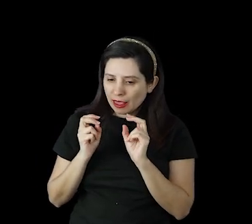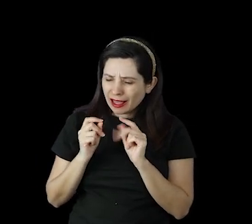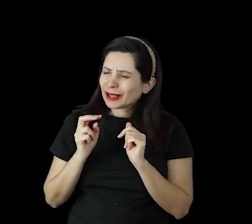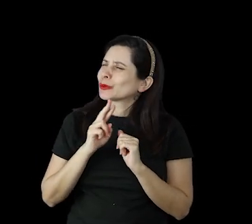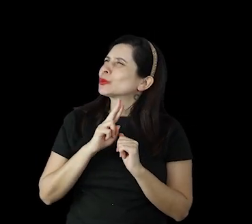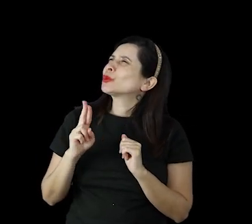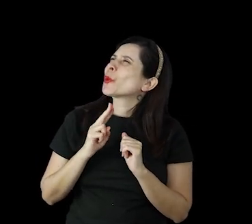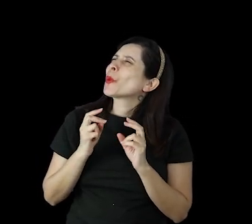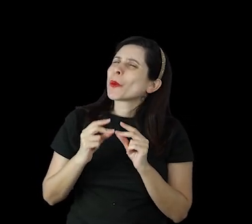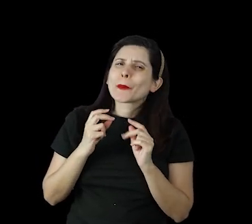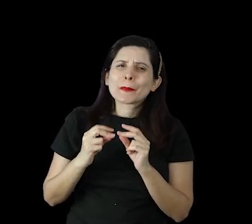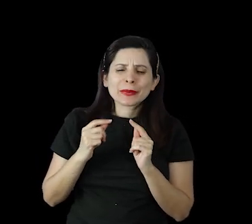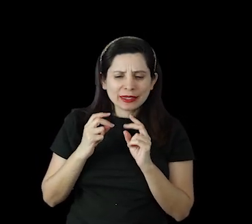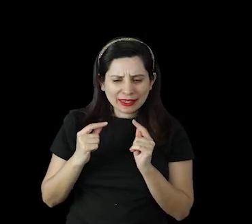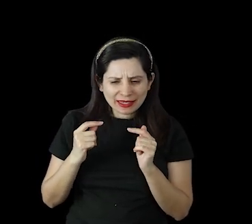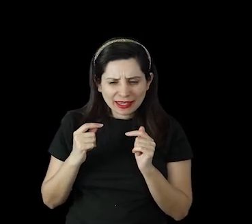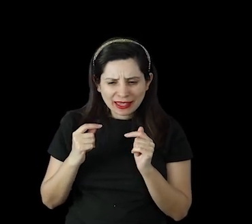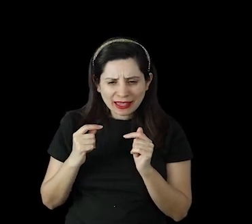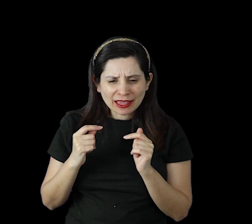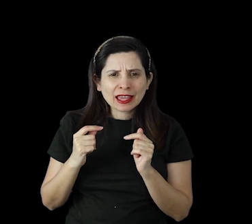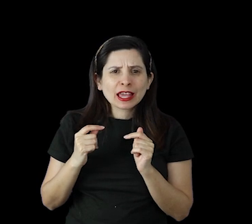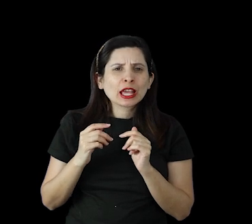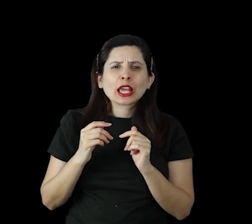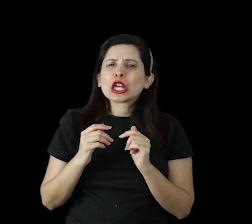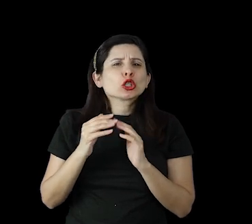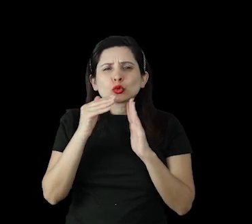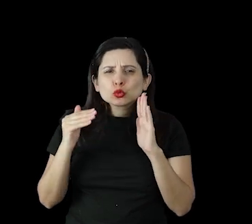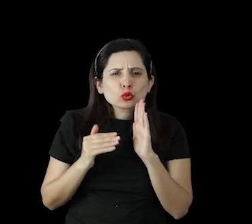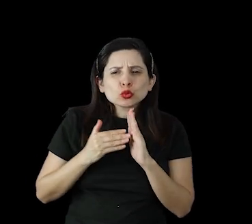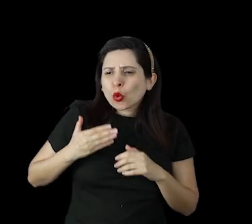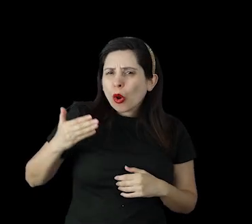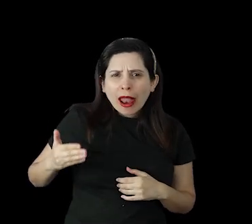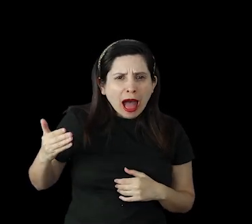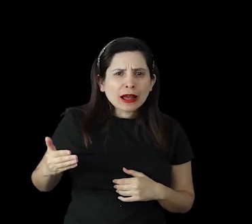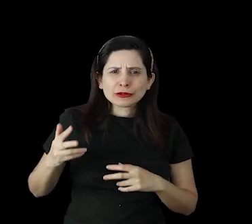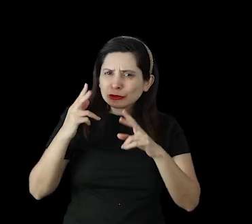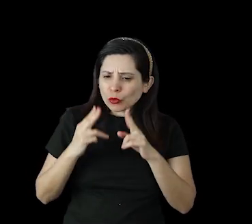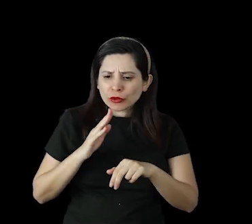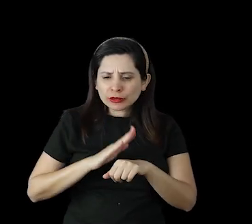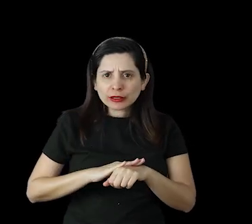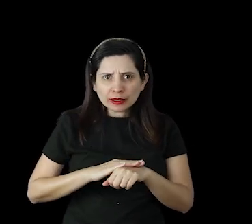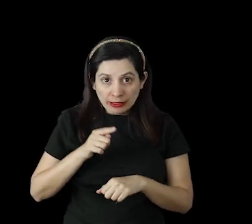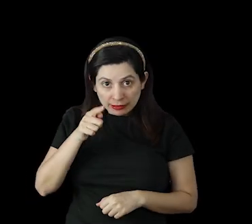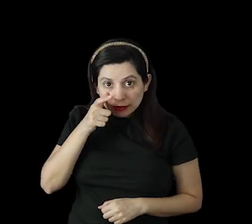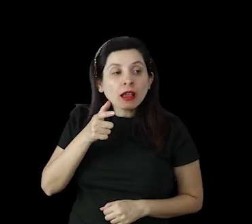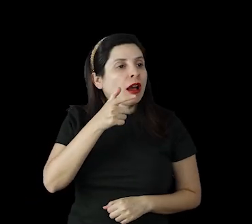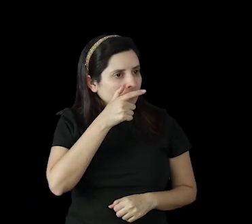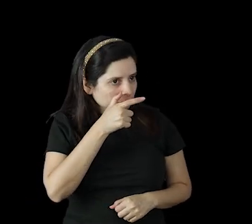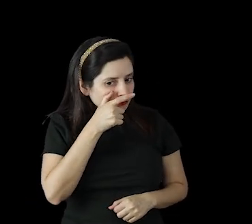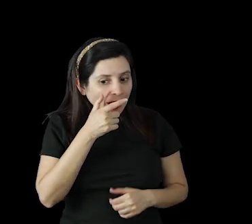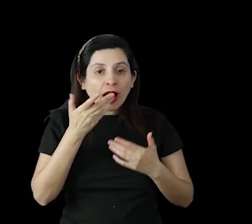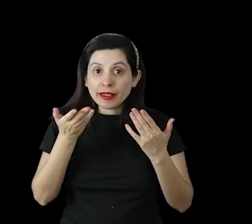como é que chama mesmo? Everything, tudo em todo lado ao mesmo tempo. Você assistiu? Assistir. E ali tem